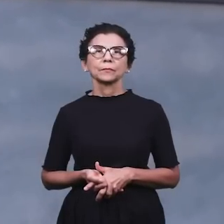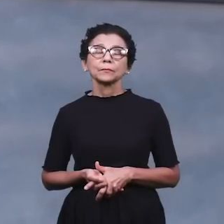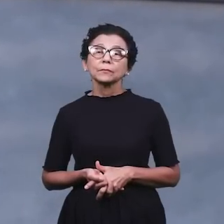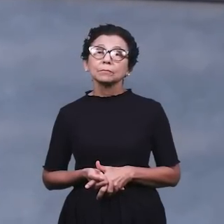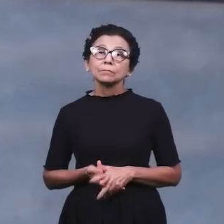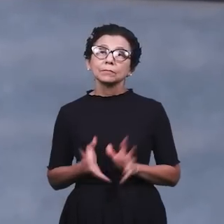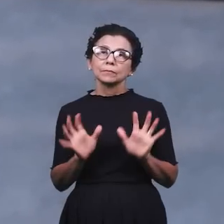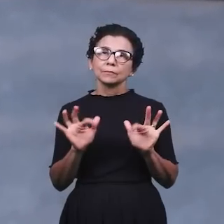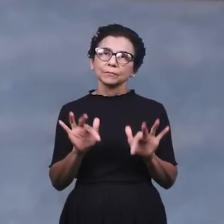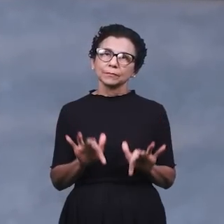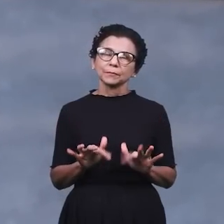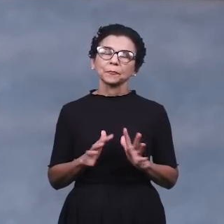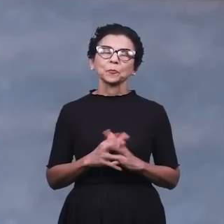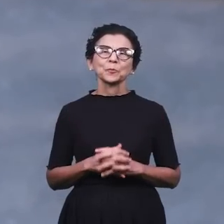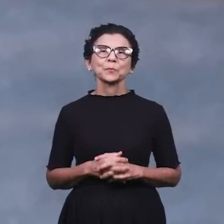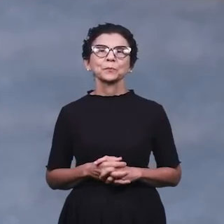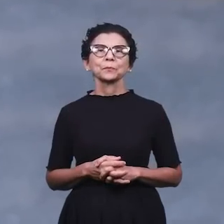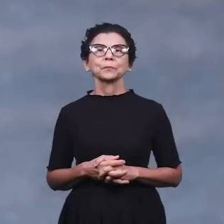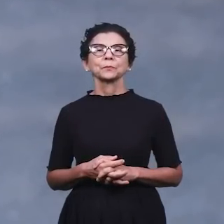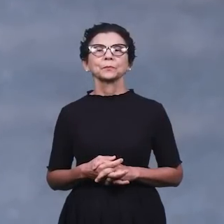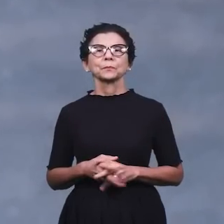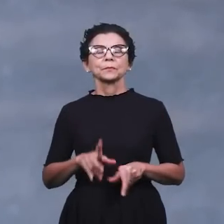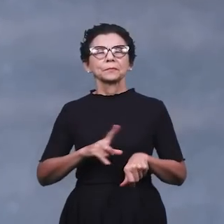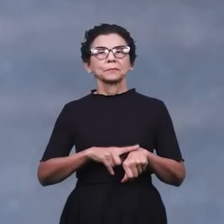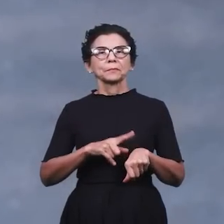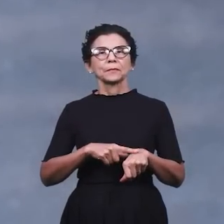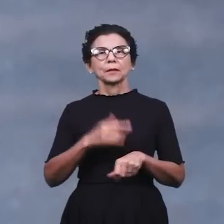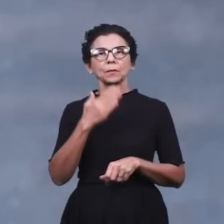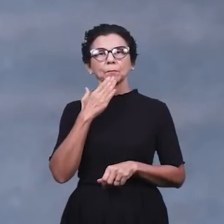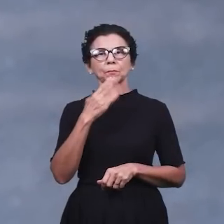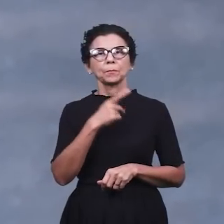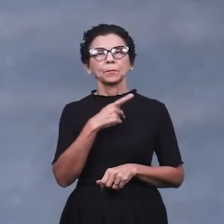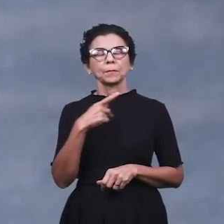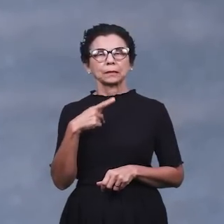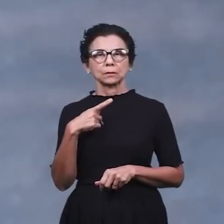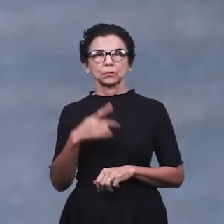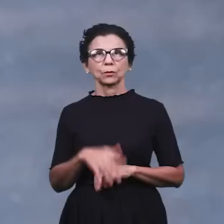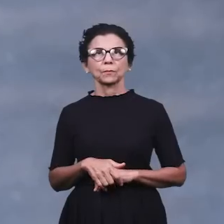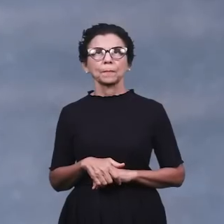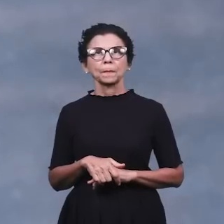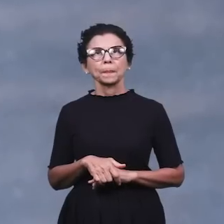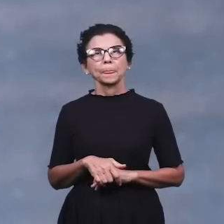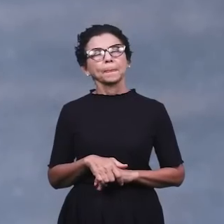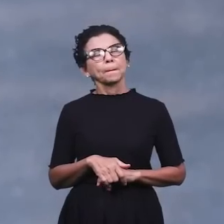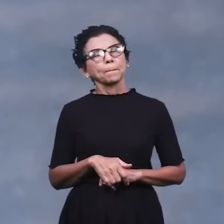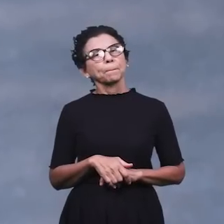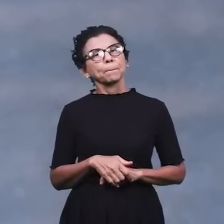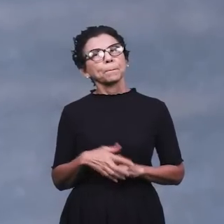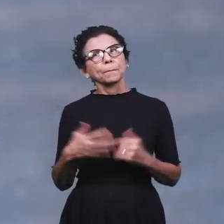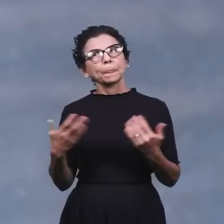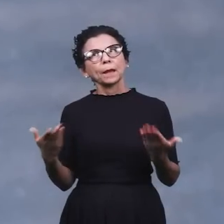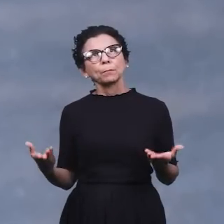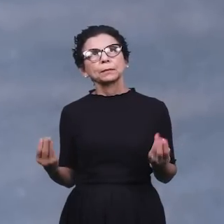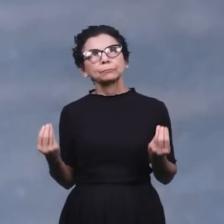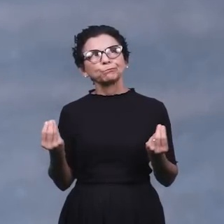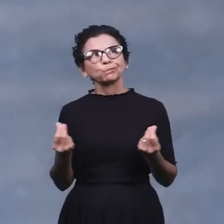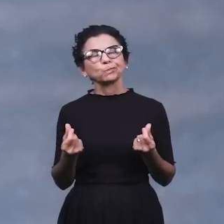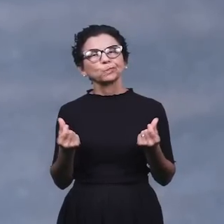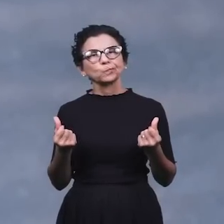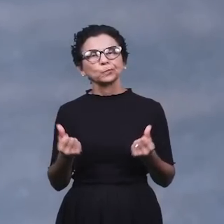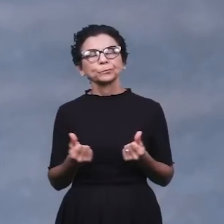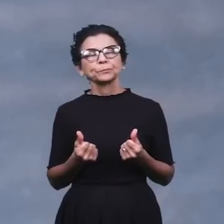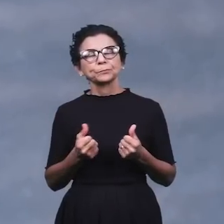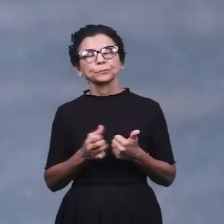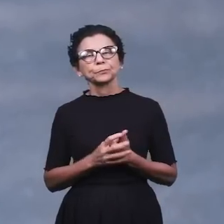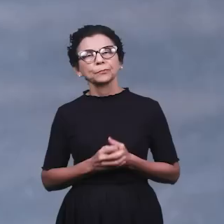programa, está caminhando para o final, e nesse momento é o momento em que a gente pede um pastor para trazer uma palavra, fazer